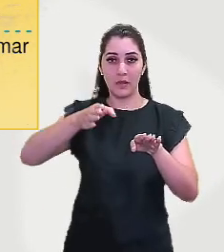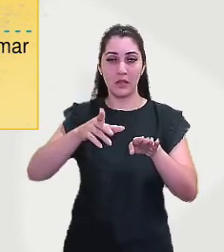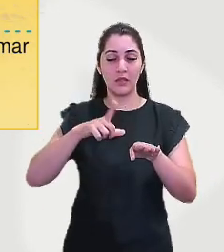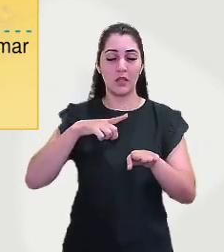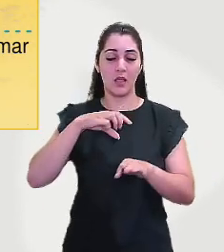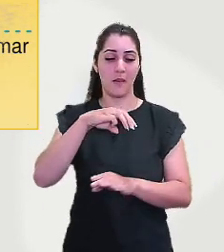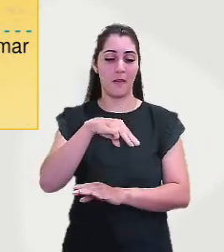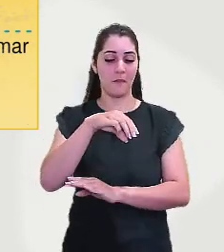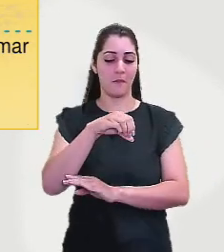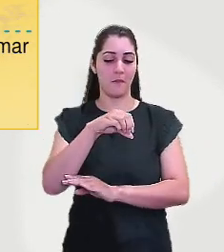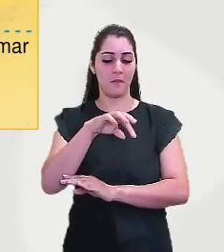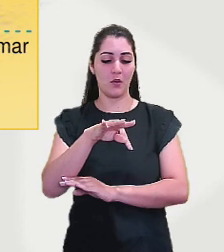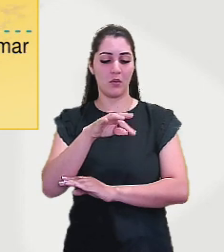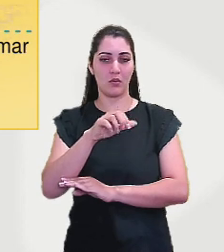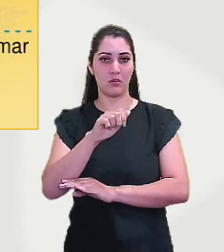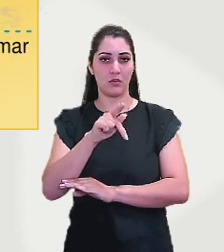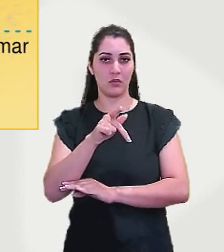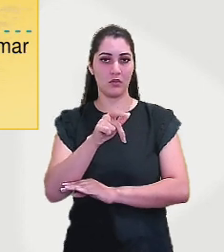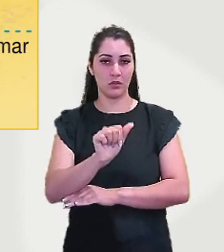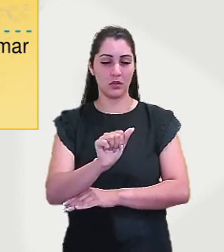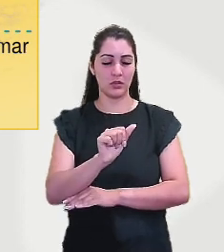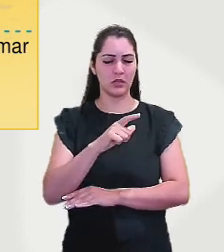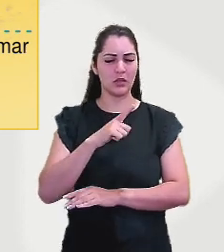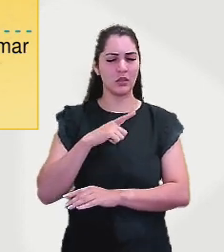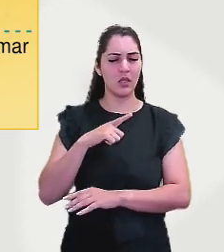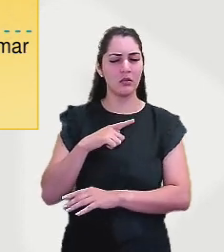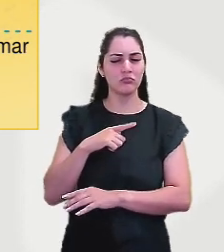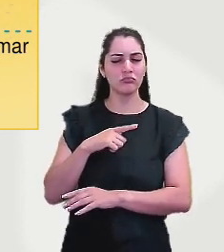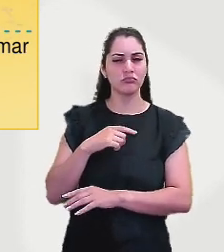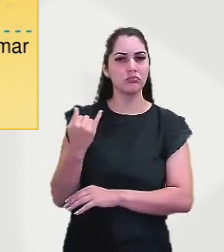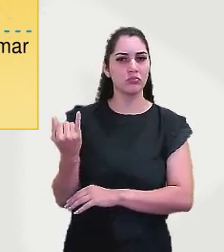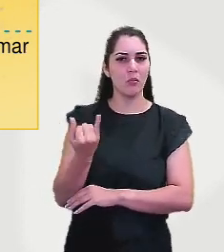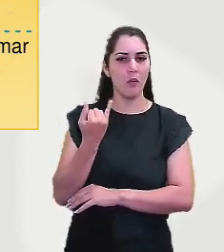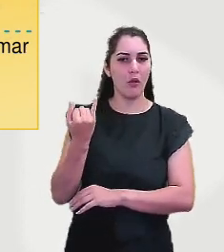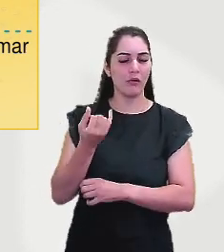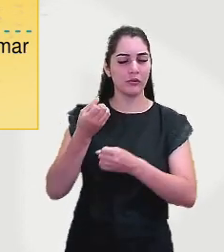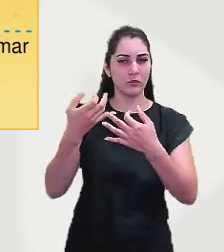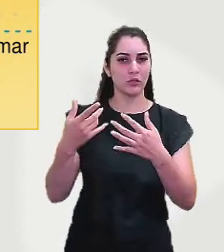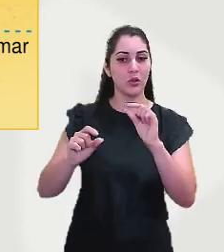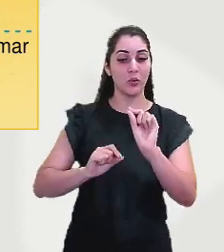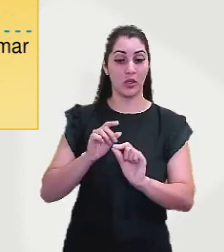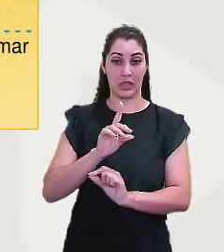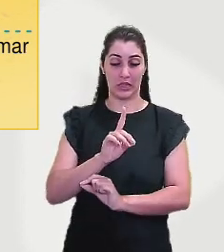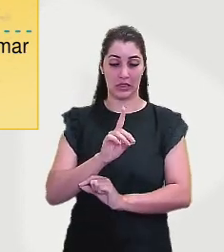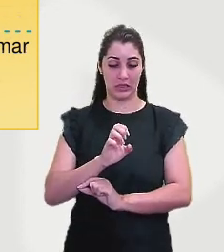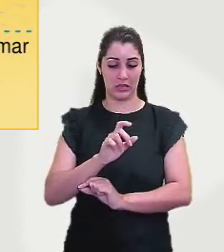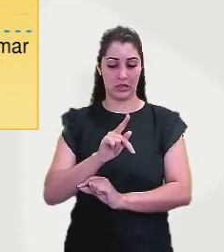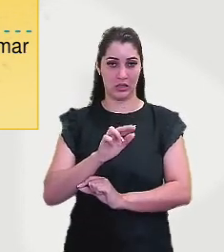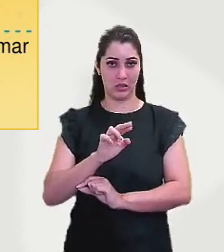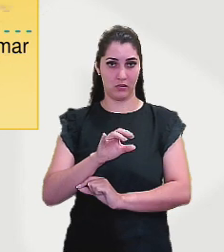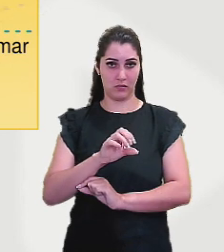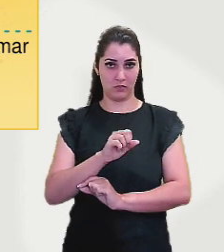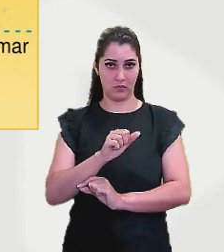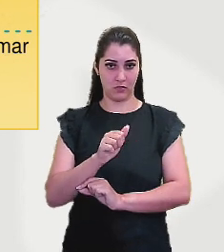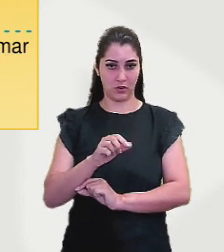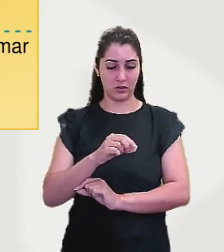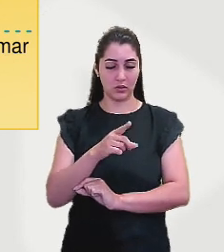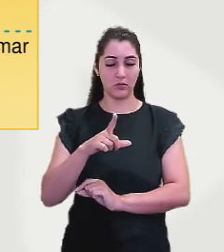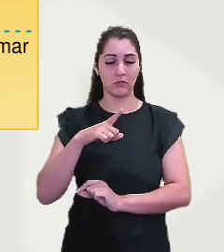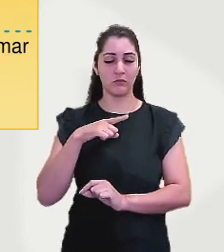nós vamos ver com mais detalhes. Mas uma observação sobre essa questão da depressão, que nós vamos falar muito bem sobre a questão